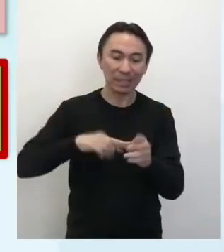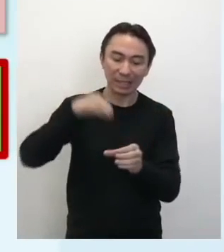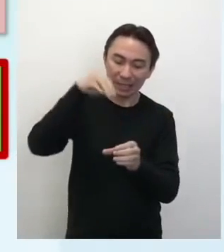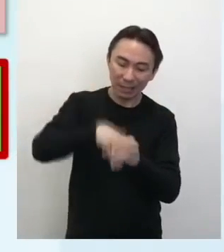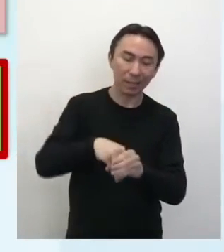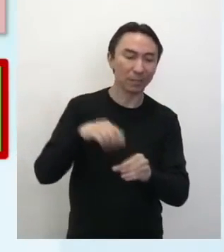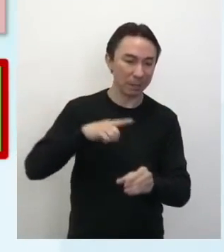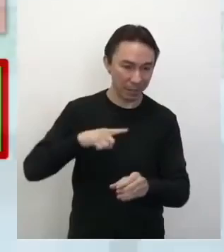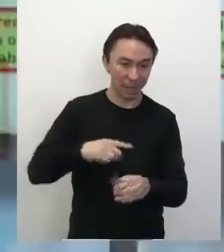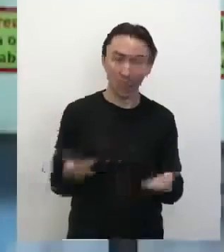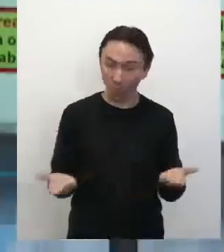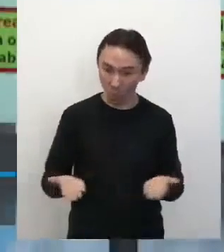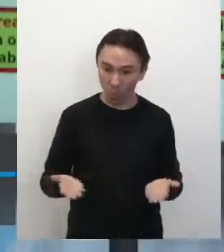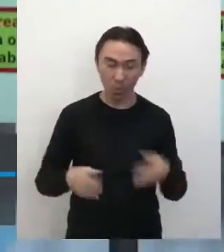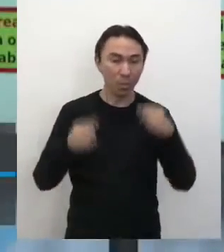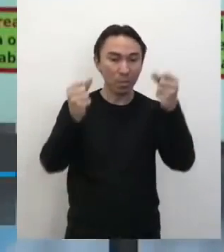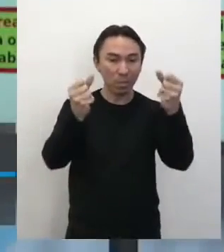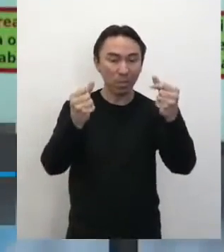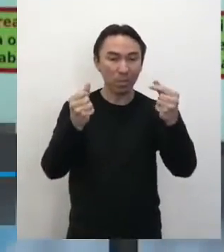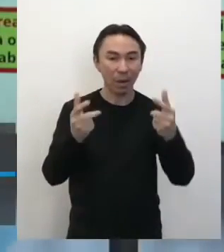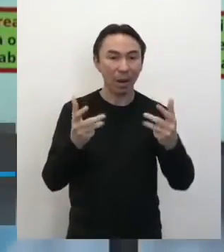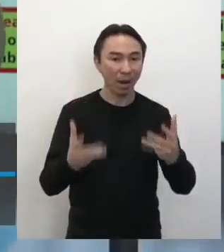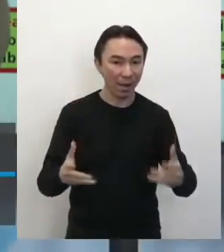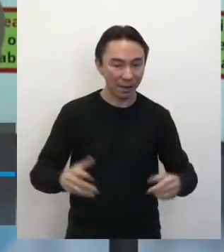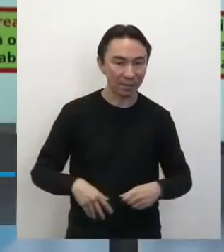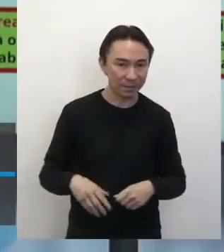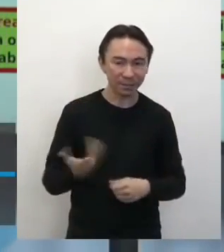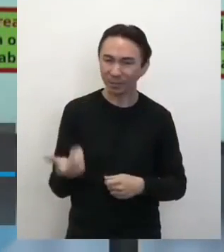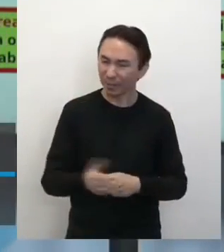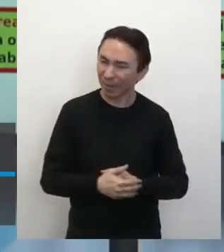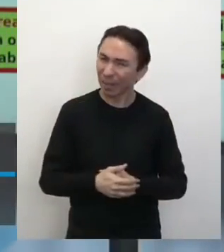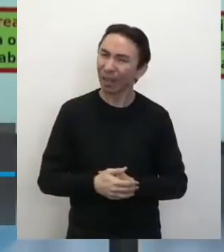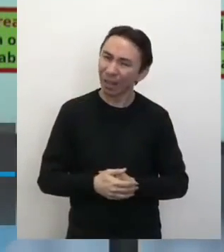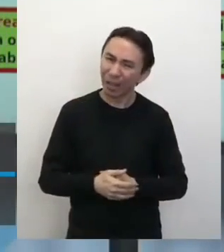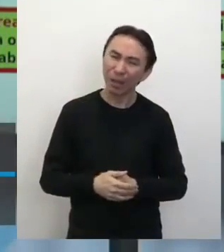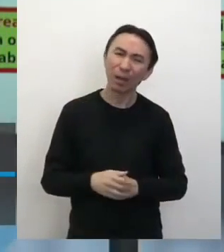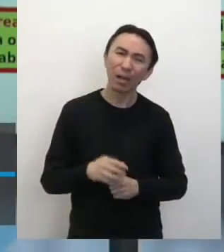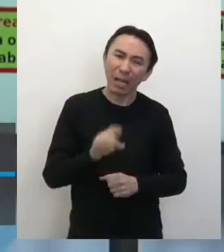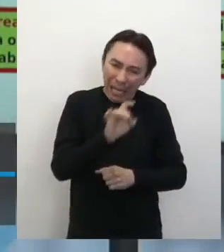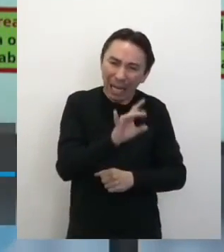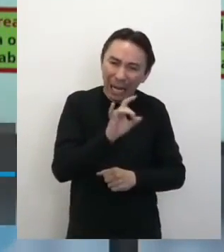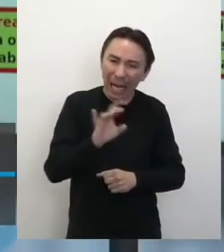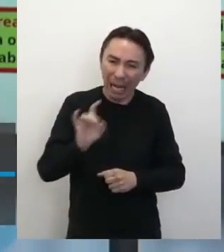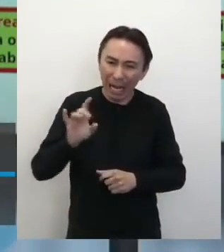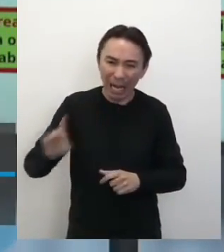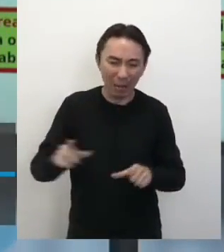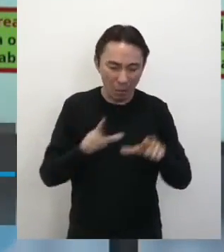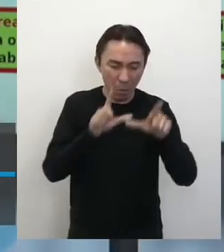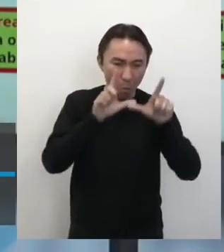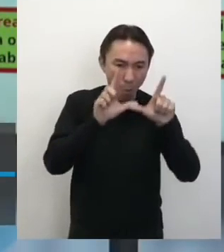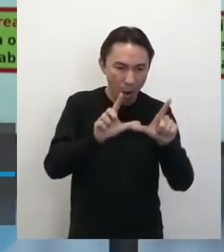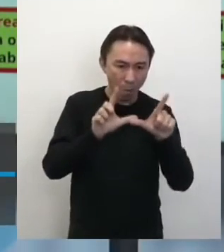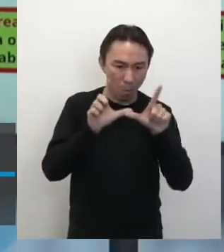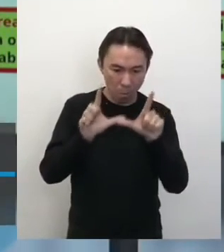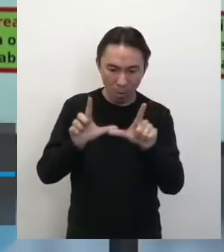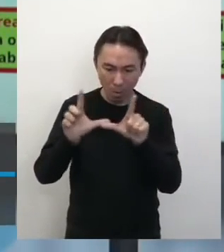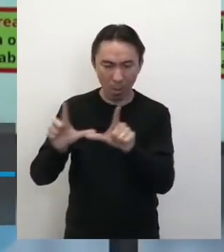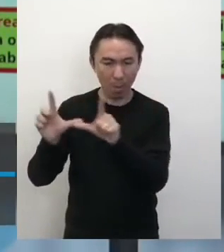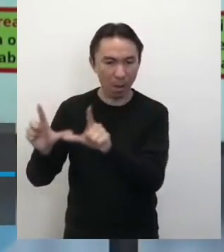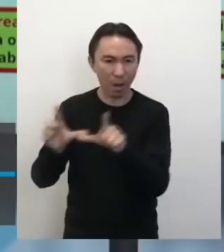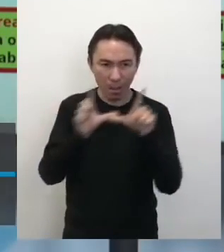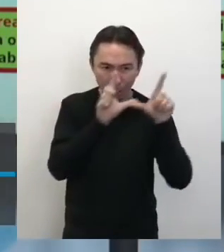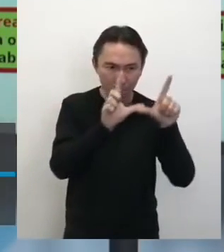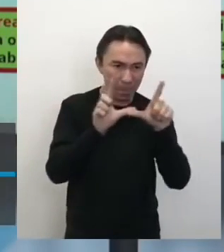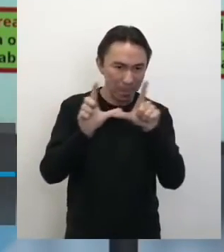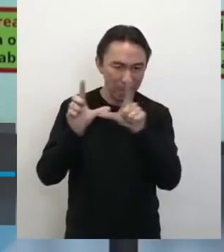da área, né? Quando a gente fala de unidades quadradas, né? Eu vou mais uma vez tocar nesse ponto. Lembra